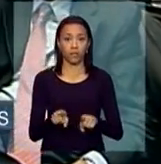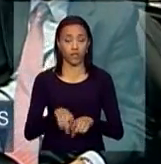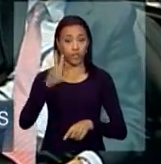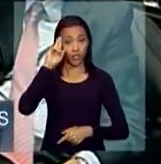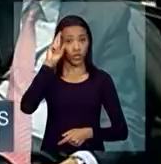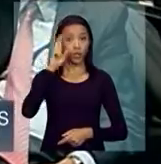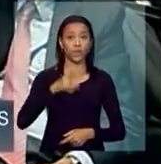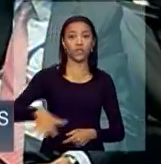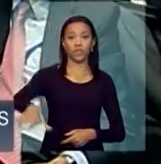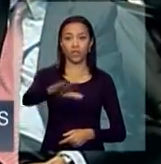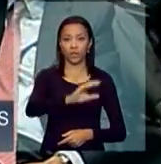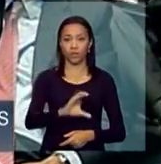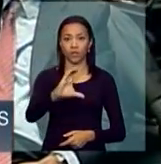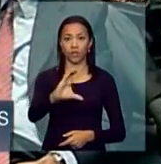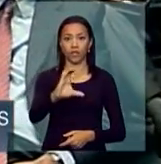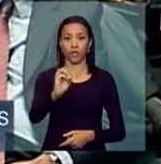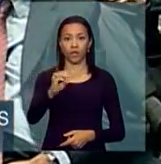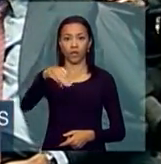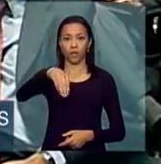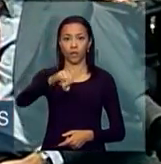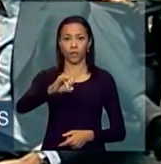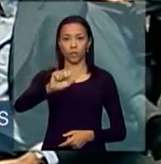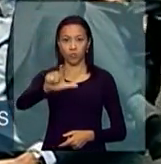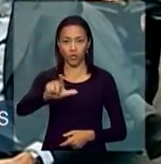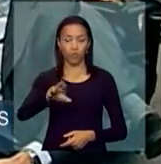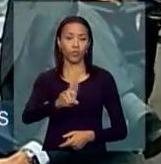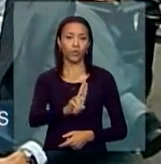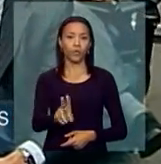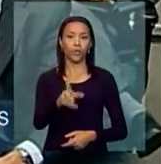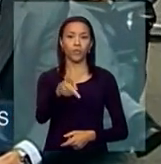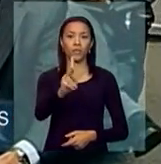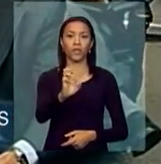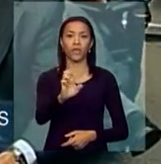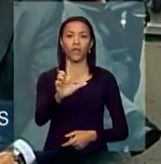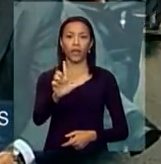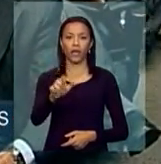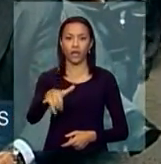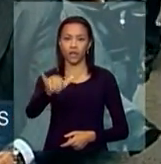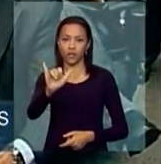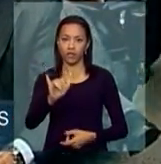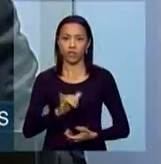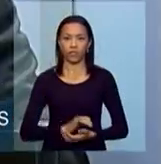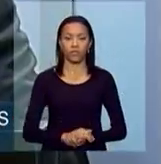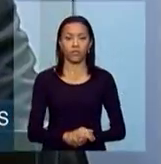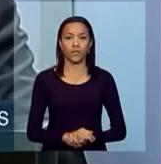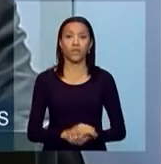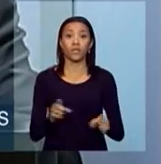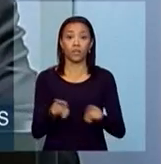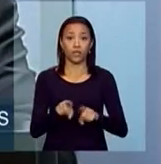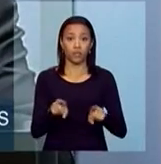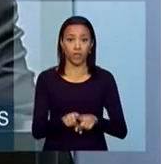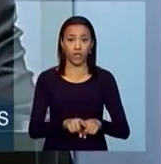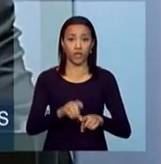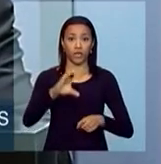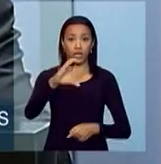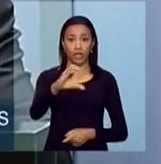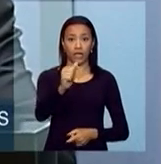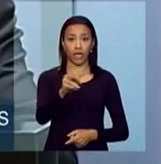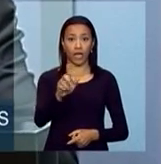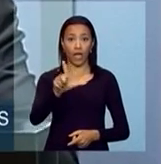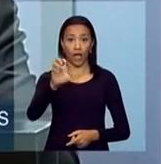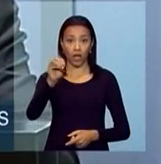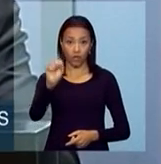diretora-geral da Comil, senhora Kelly Mascarello, Mufati, Luiz Carlos Guedes Pinto, o